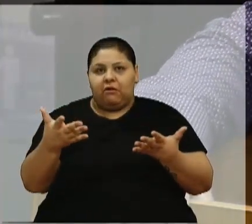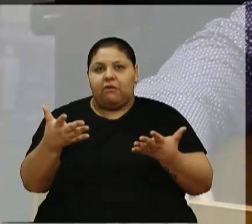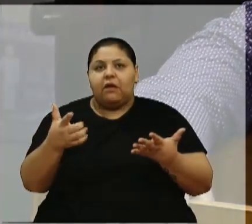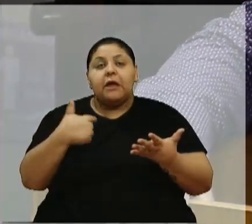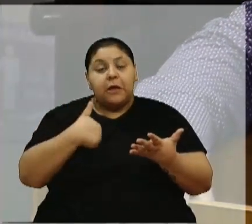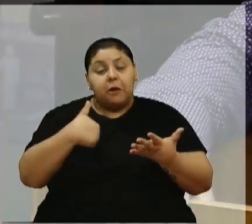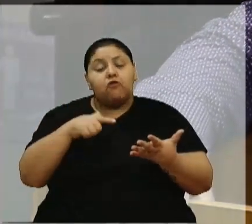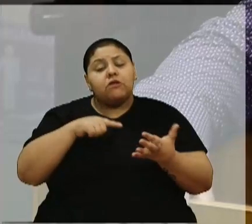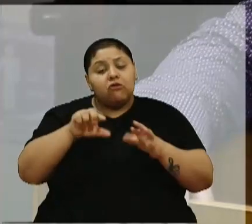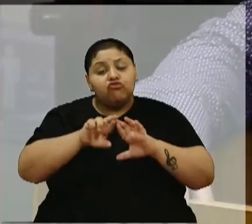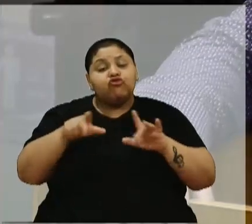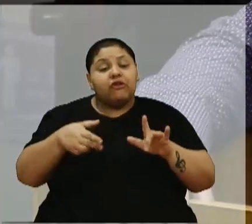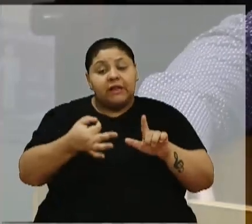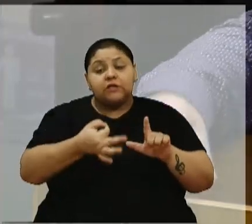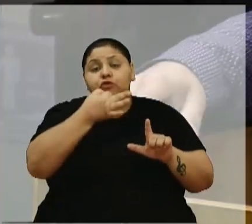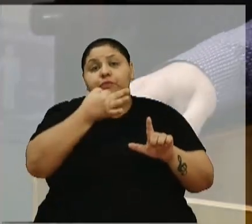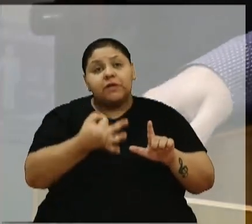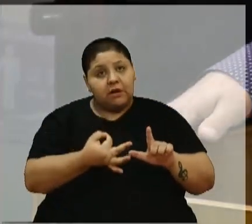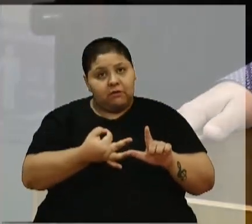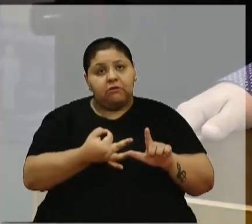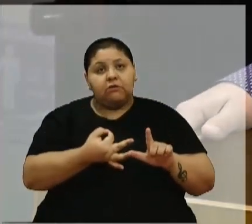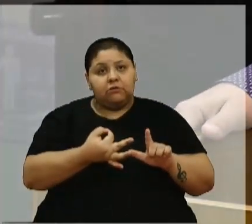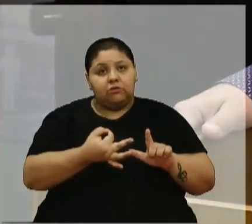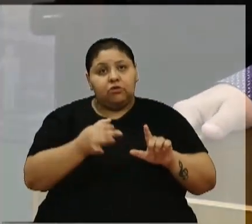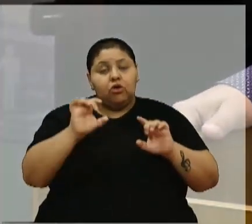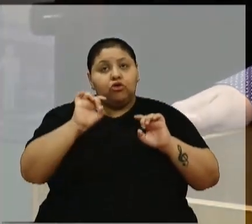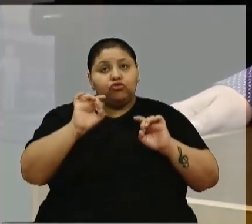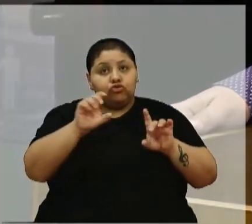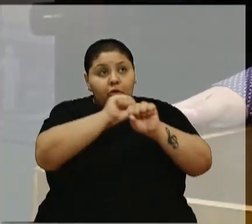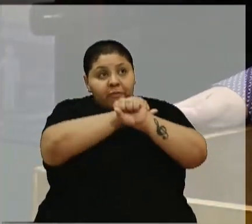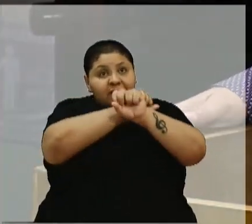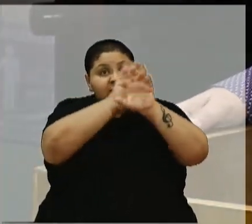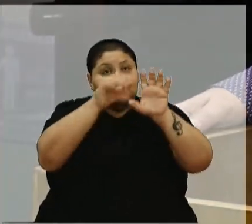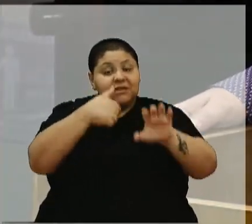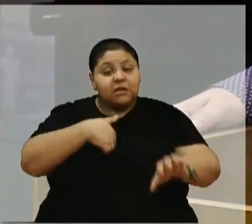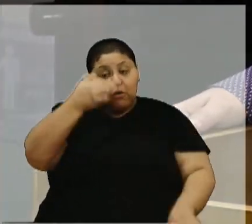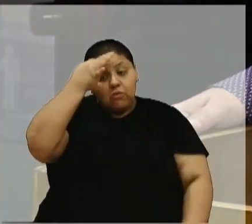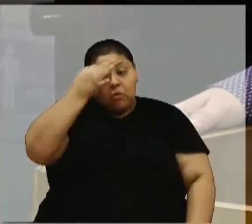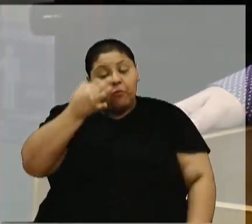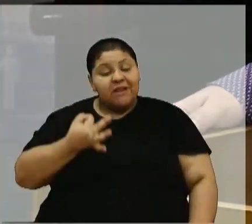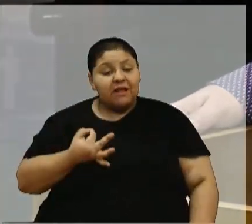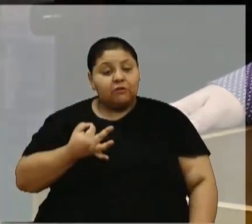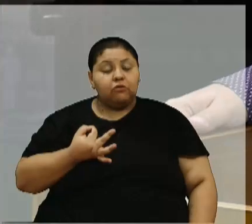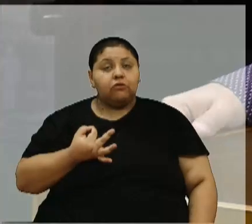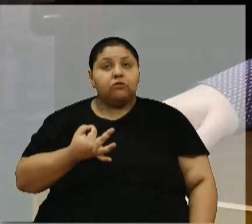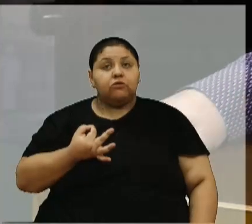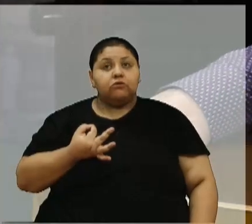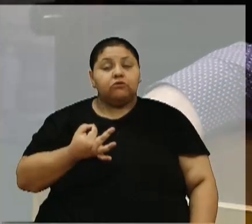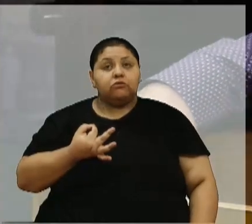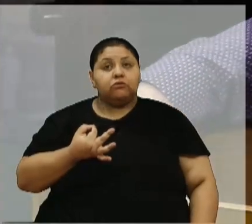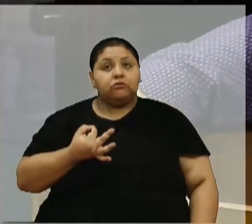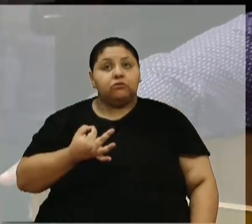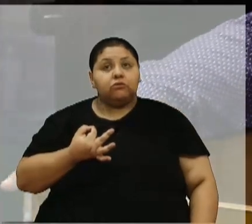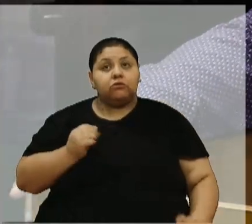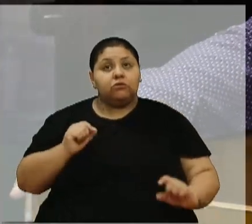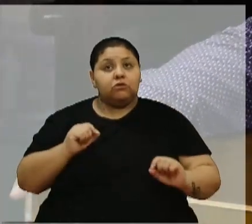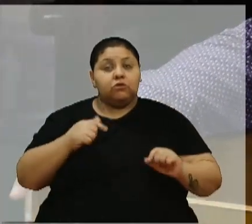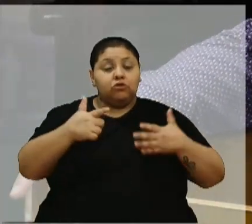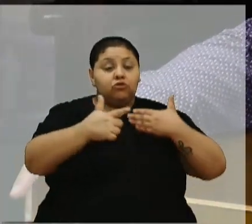divergência. Isso é o que eu quero expor daquilo que eu entendo como função